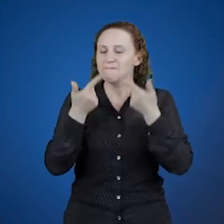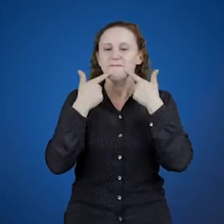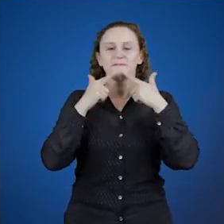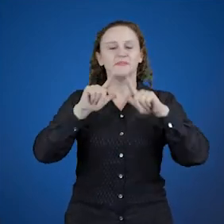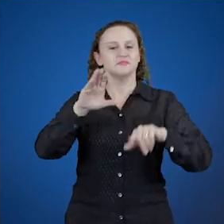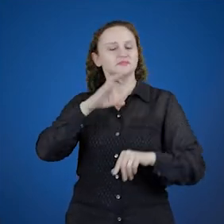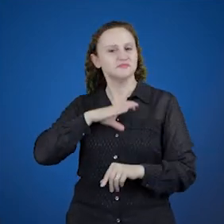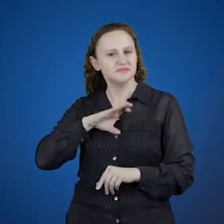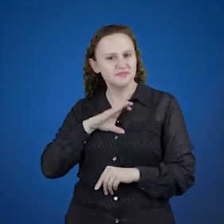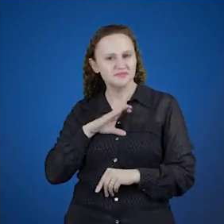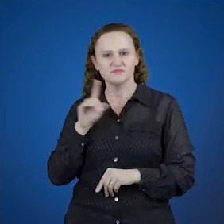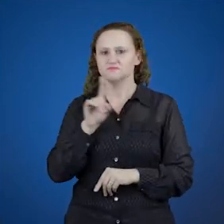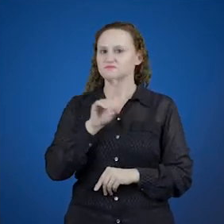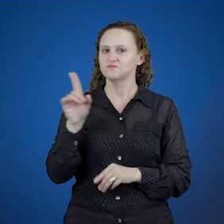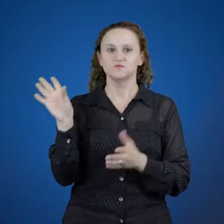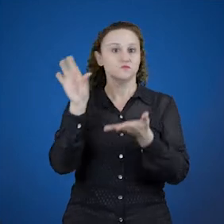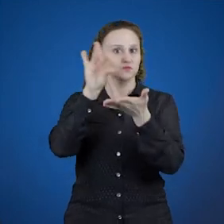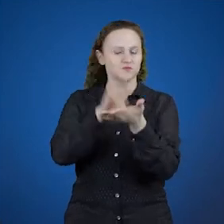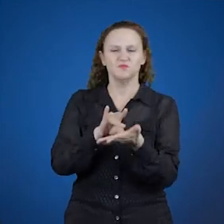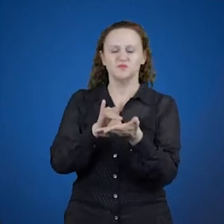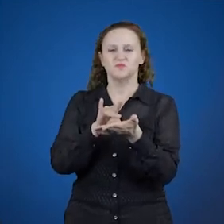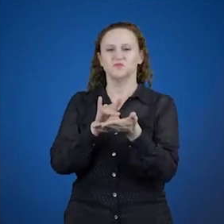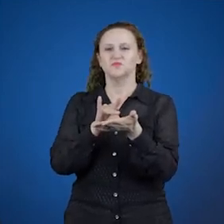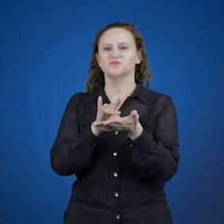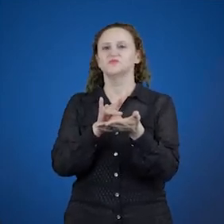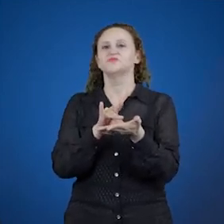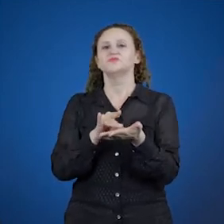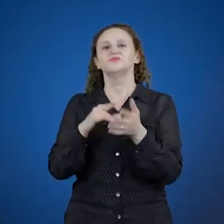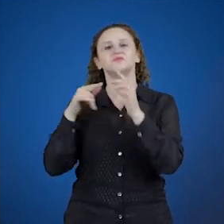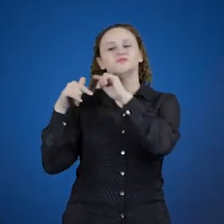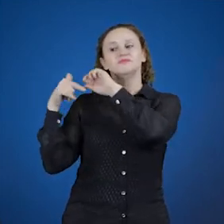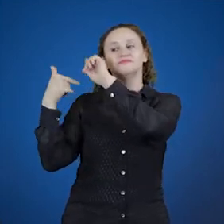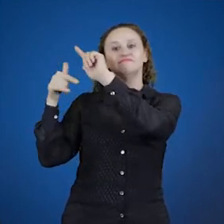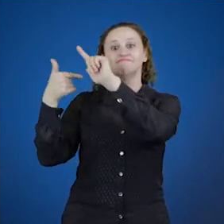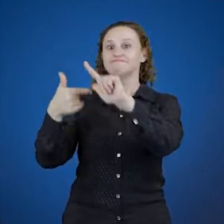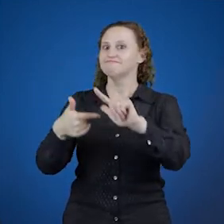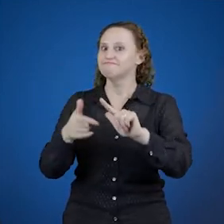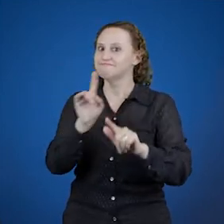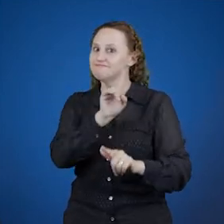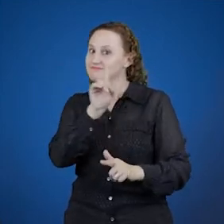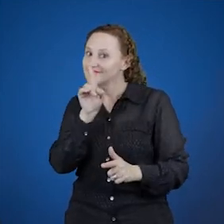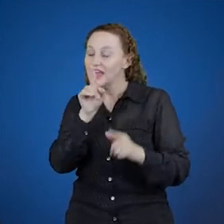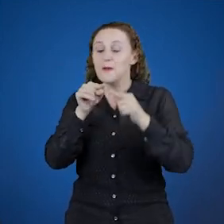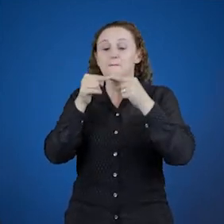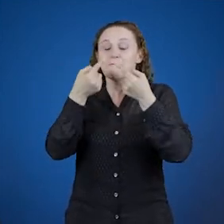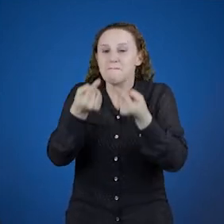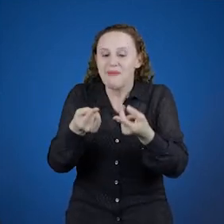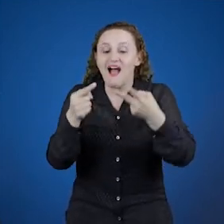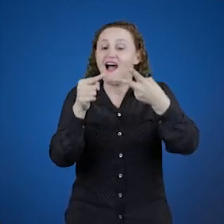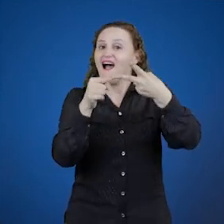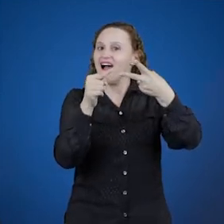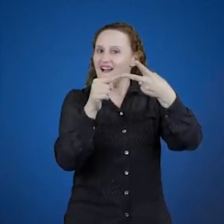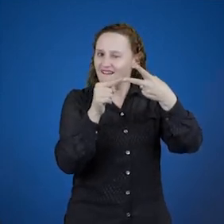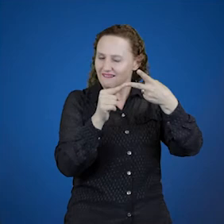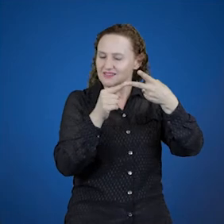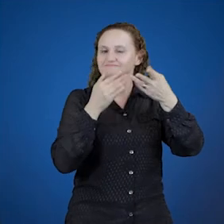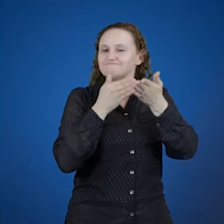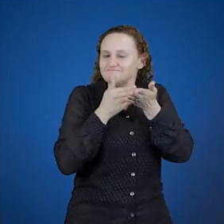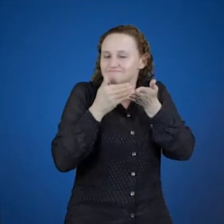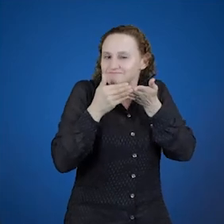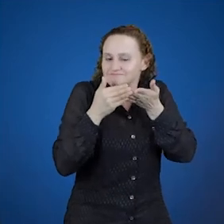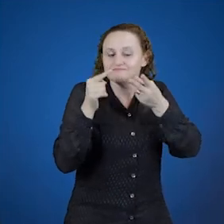não se origina do latim clássico mais do latim vulgar do latim trazido pelo soldado